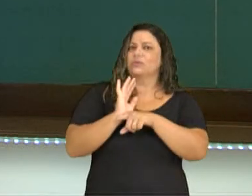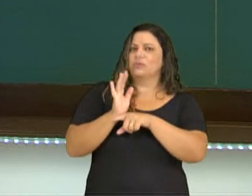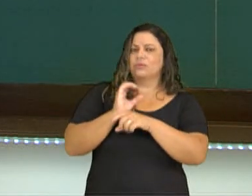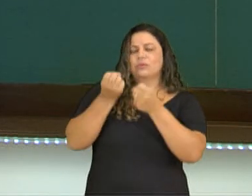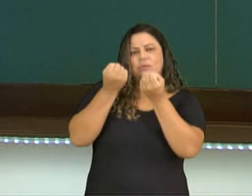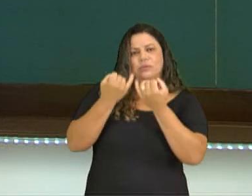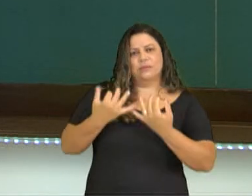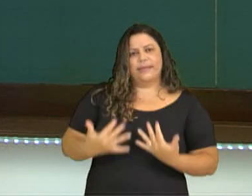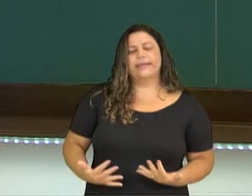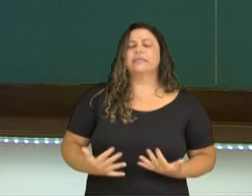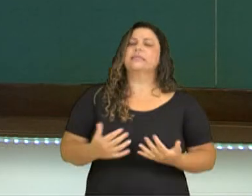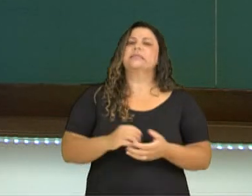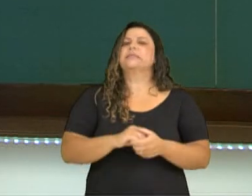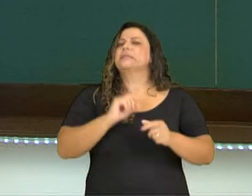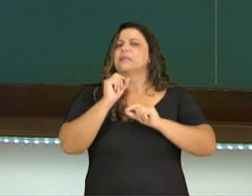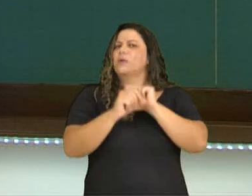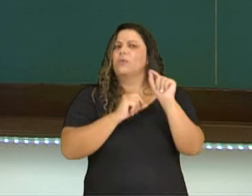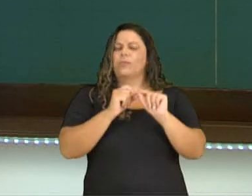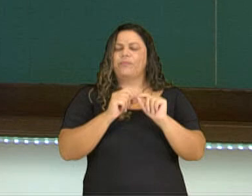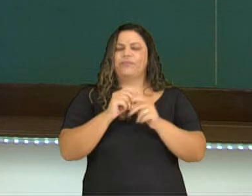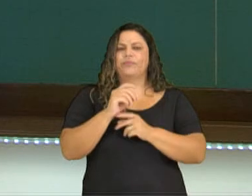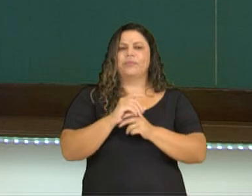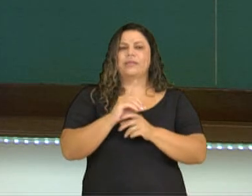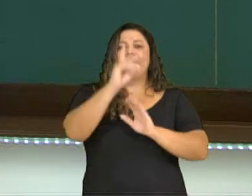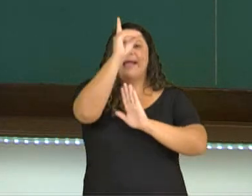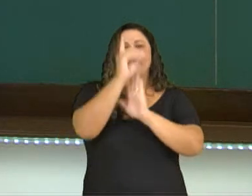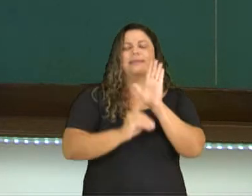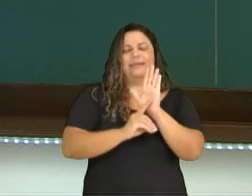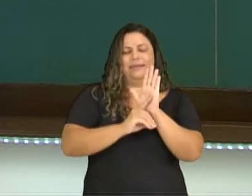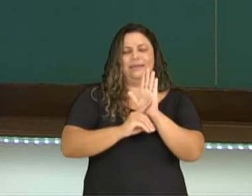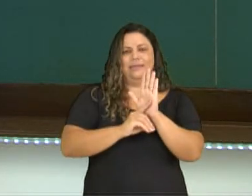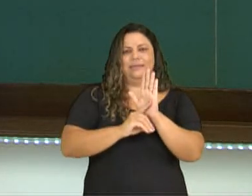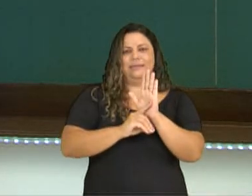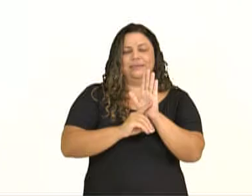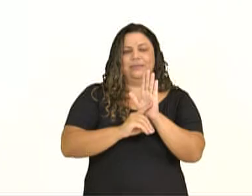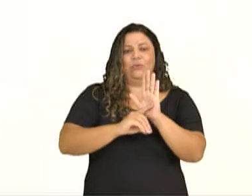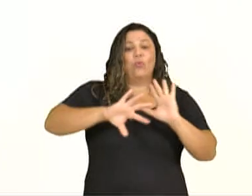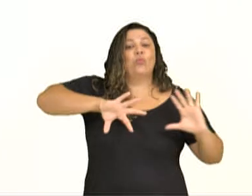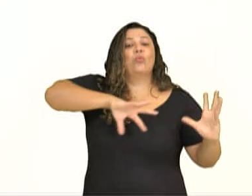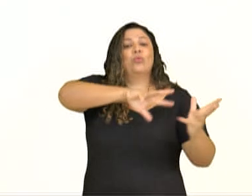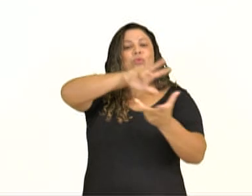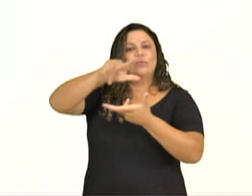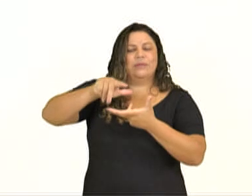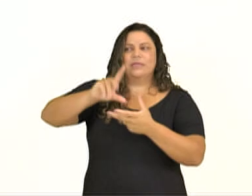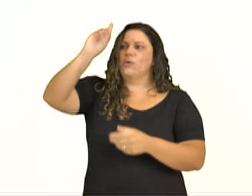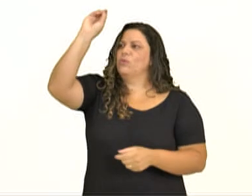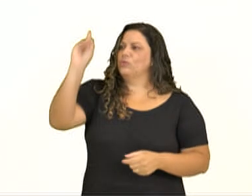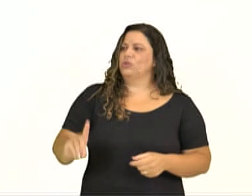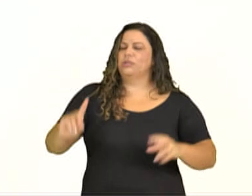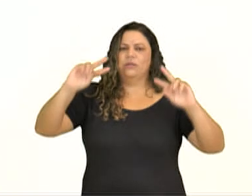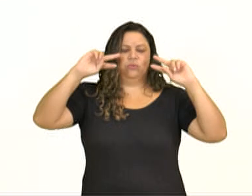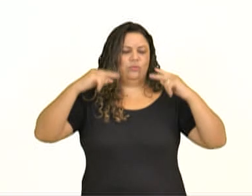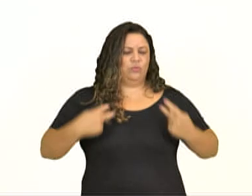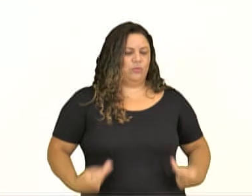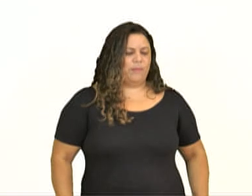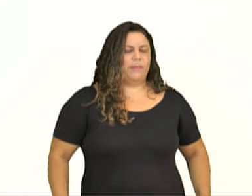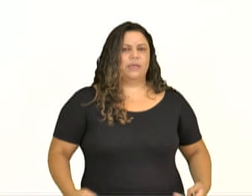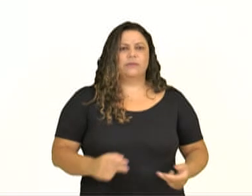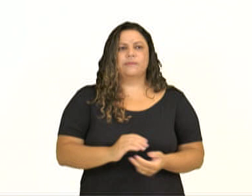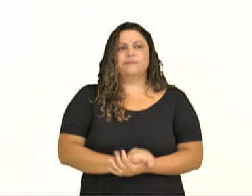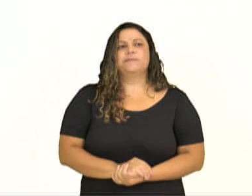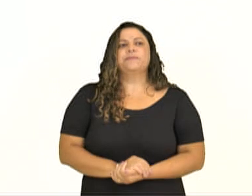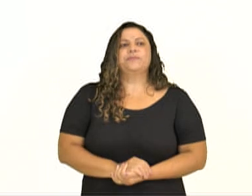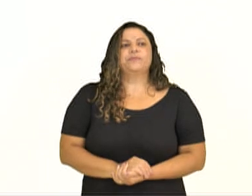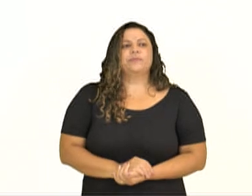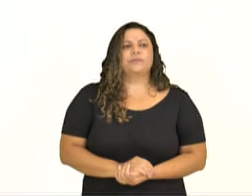estar se referindo à Declaração Universal dos Direitos Humanos. Então, continuando a leitura. A DUDH delineia